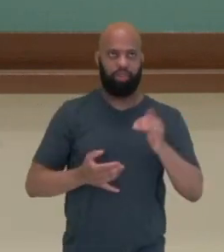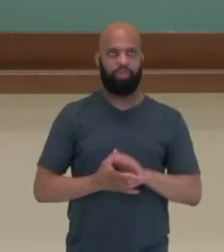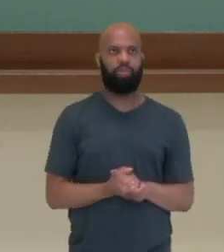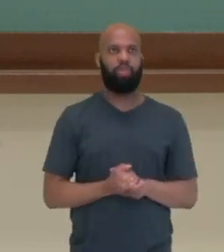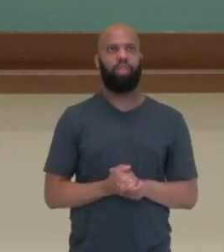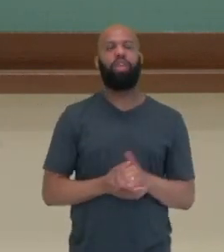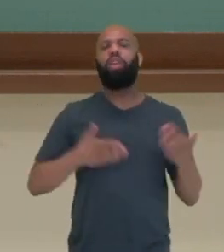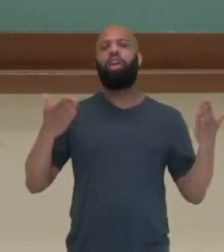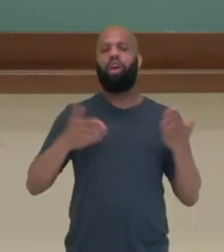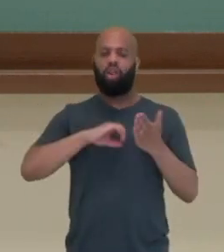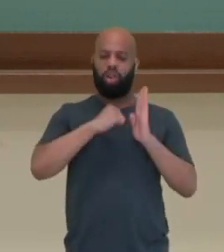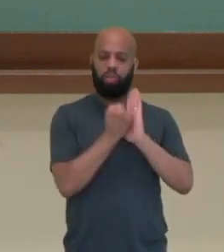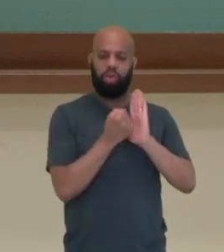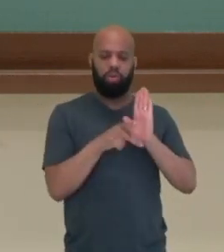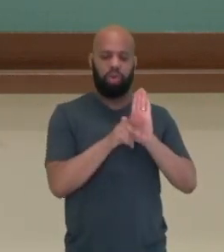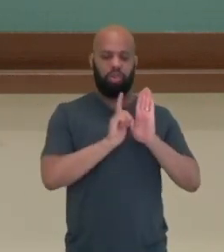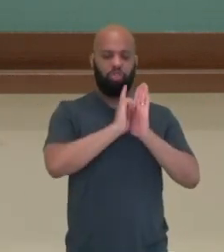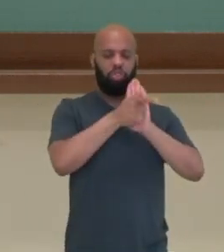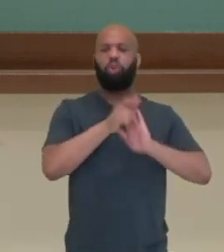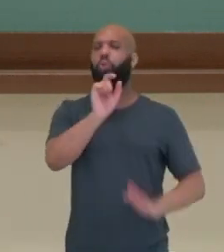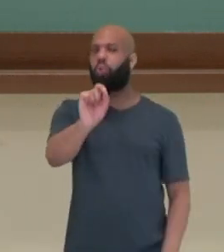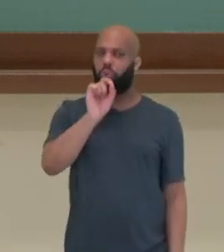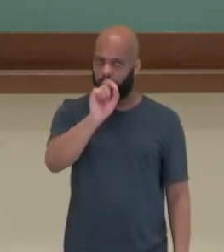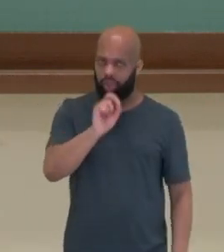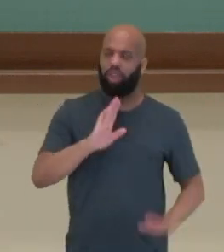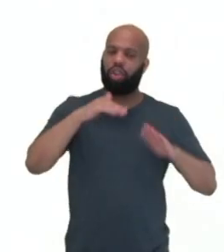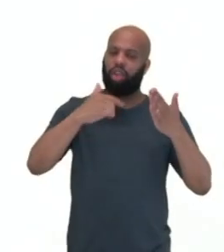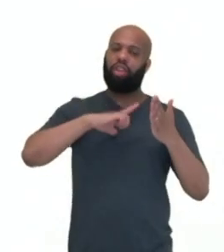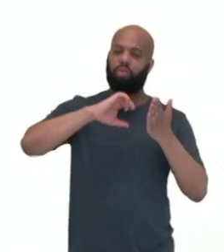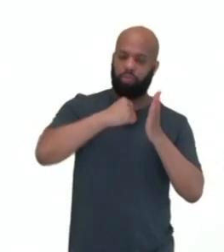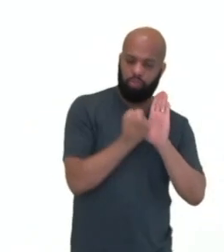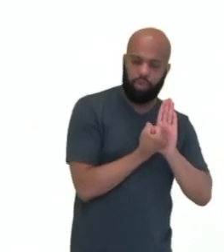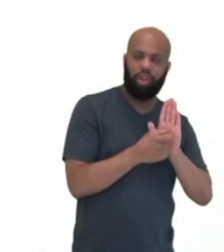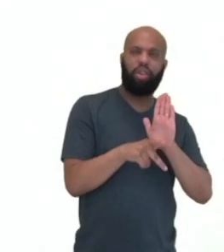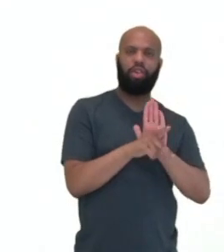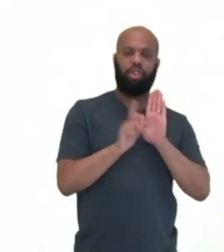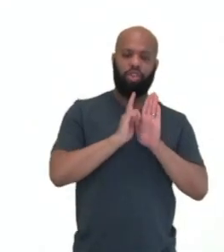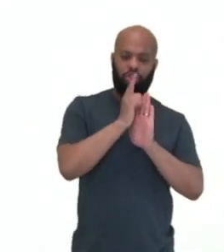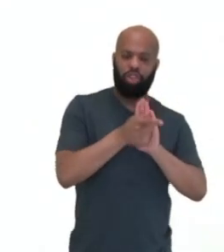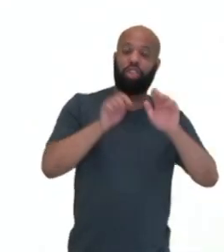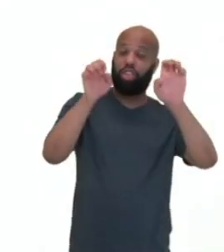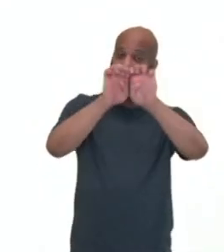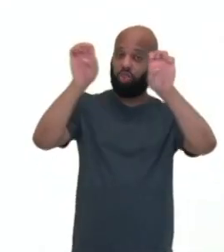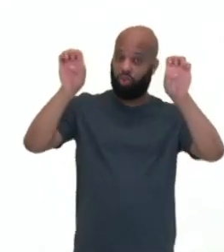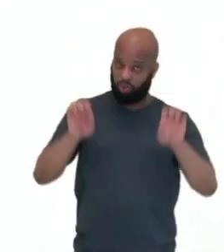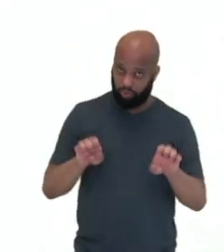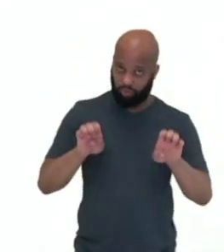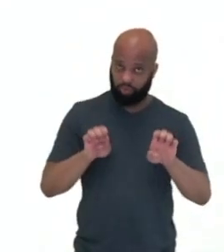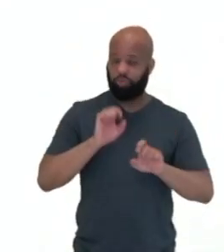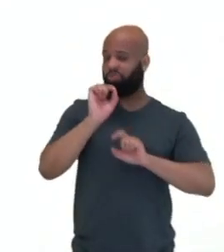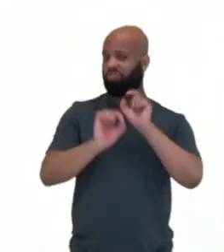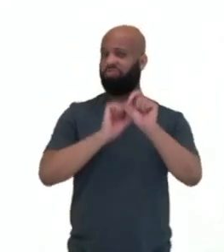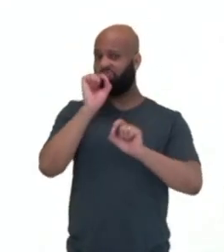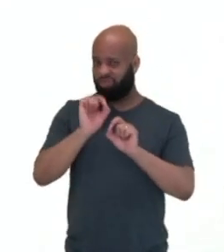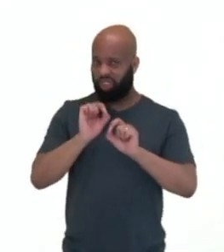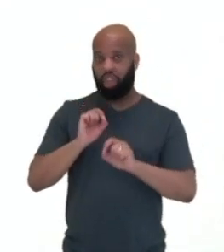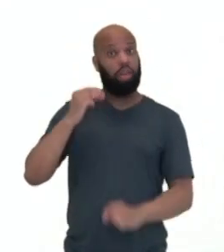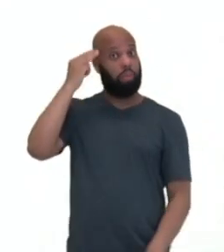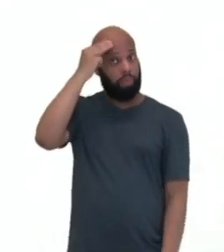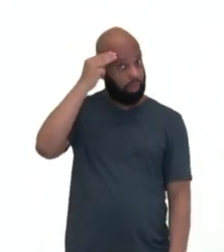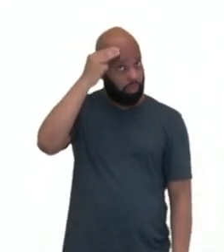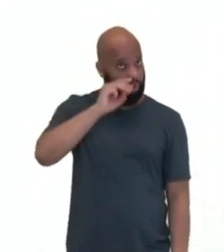E as marcas do gênero, quais são? Então, as marcas estruturais do gênero memória são as